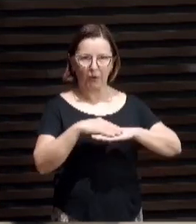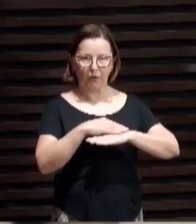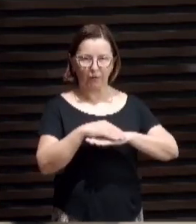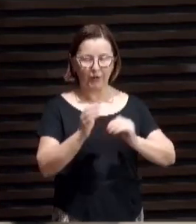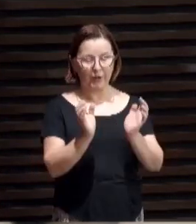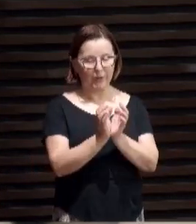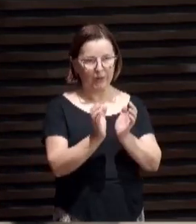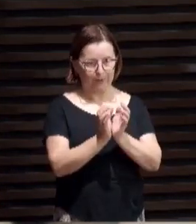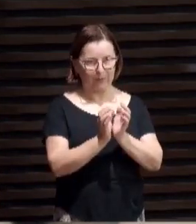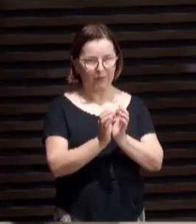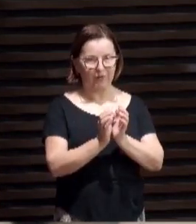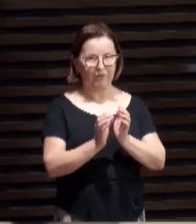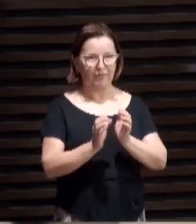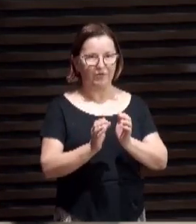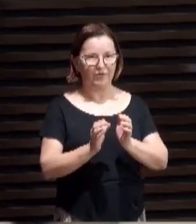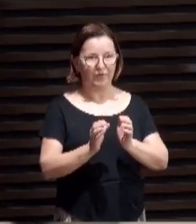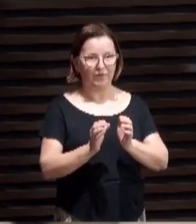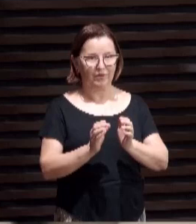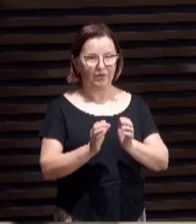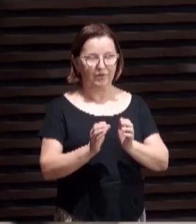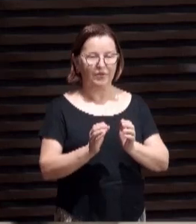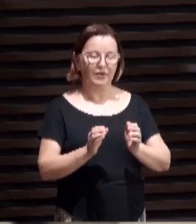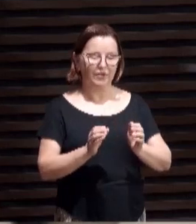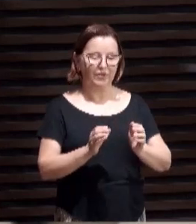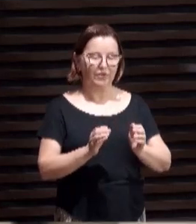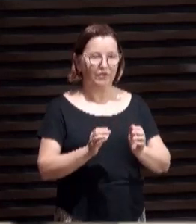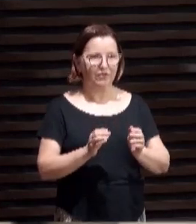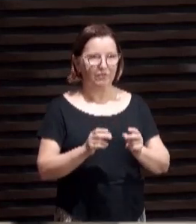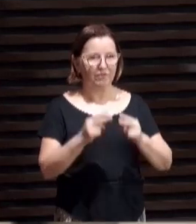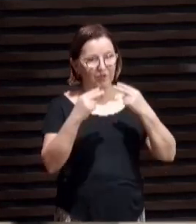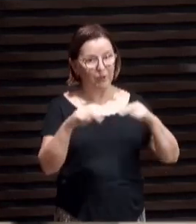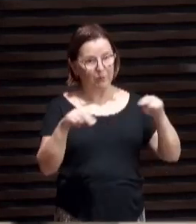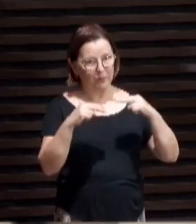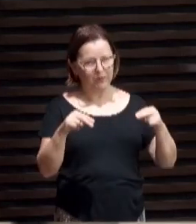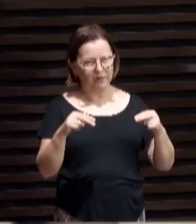meninos aqui de um dos conjuntos, que foi dia?